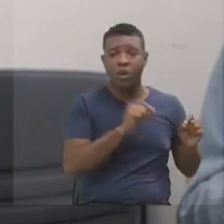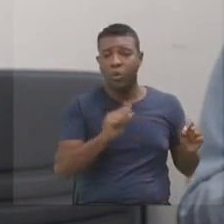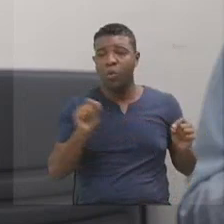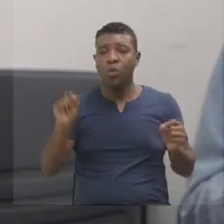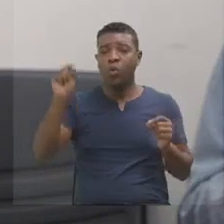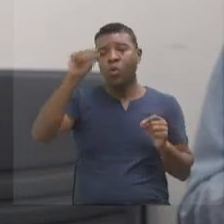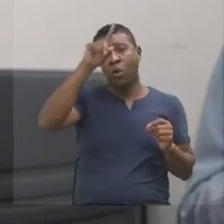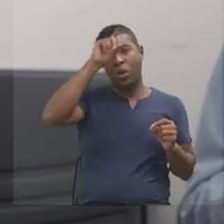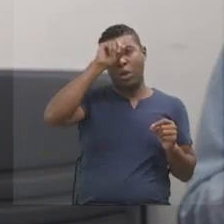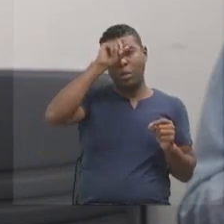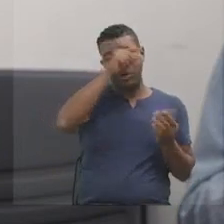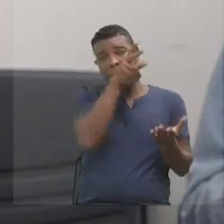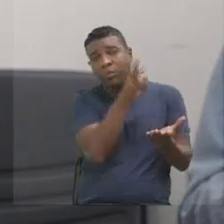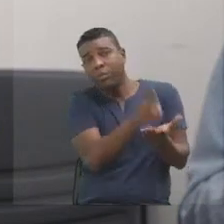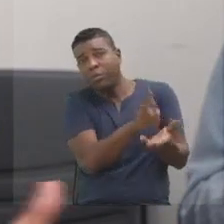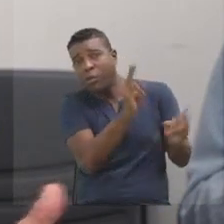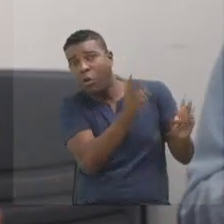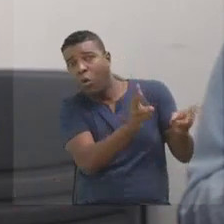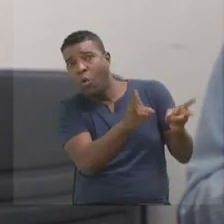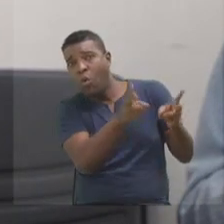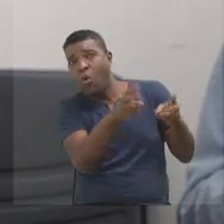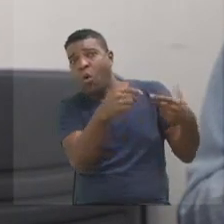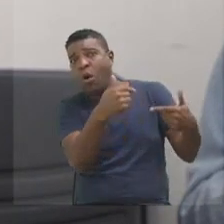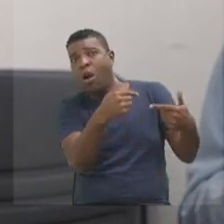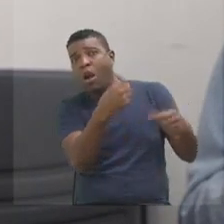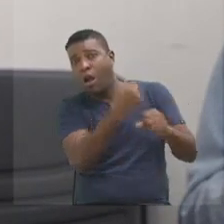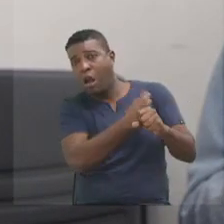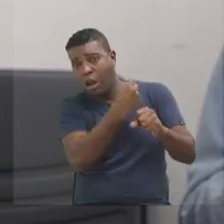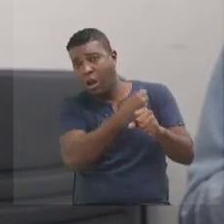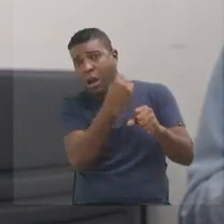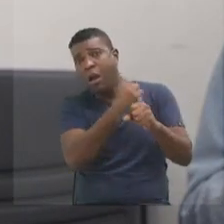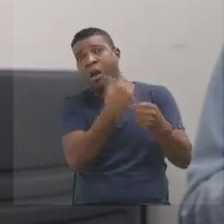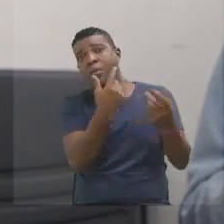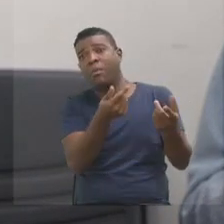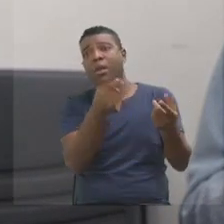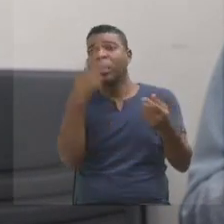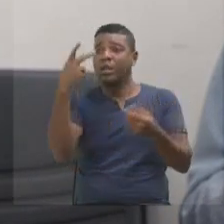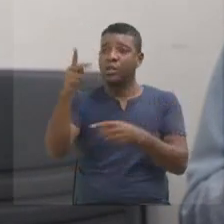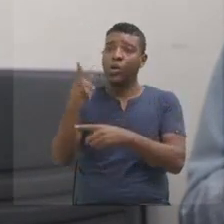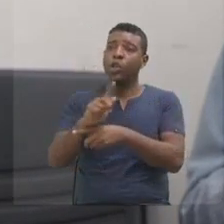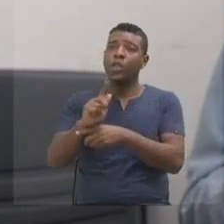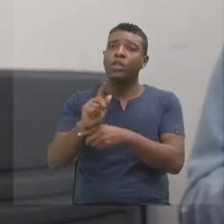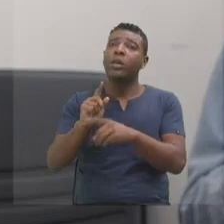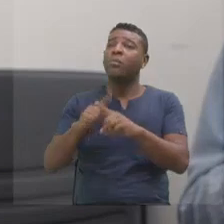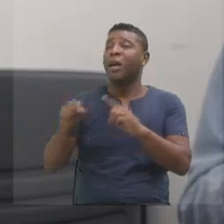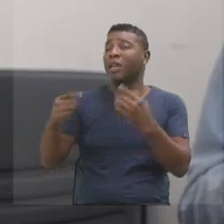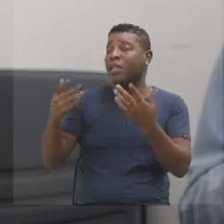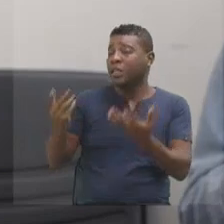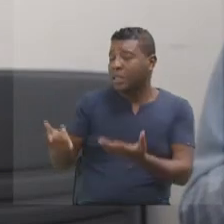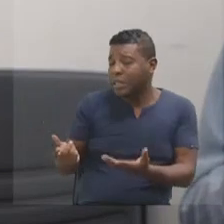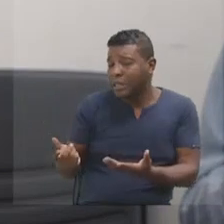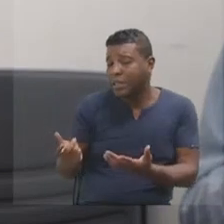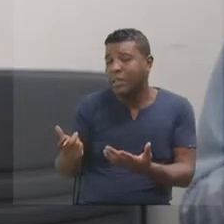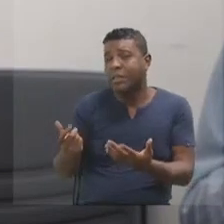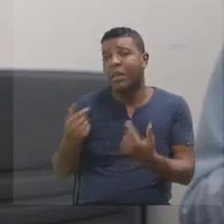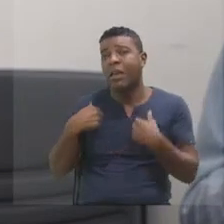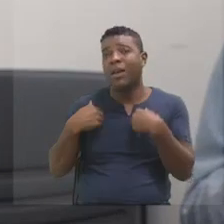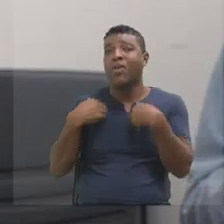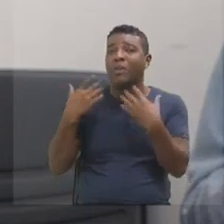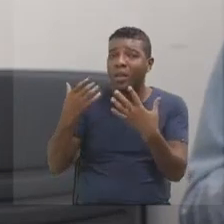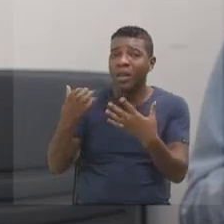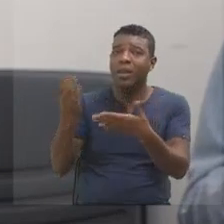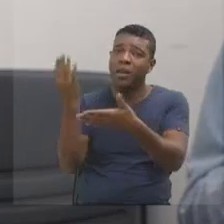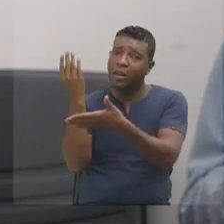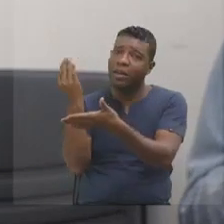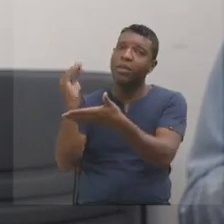dando continuidade dessas obras sobre a sua gestão mas eu gostaria que né fosse